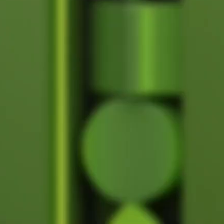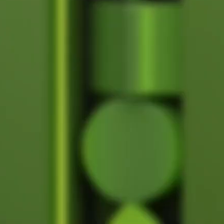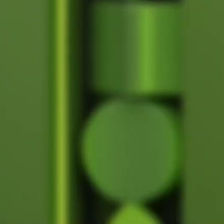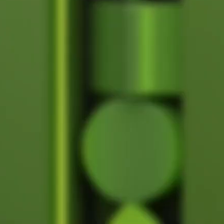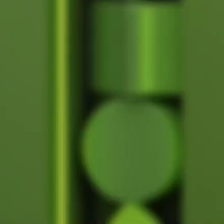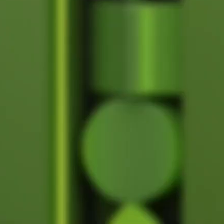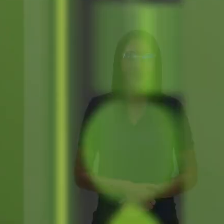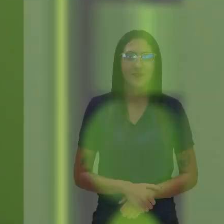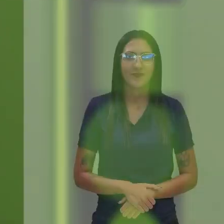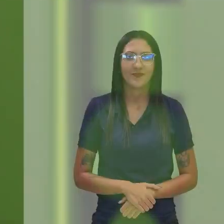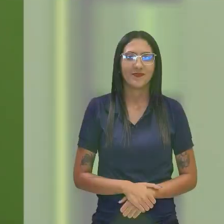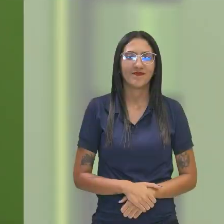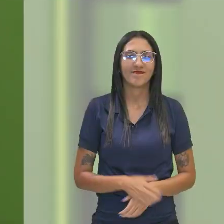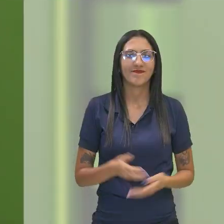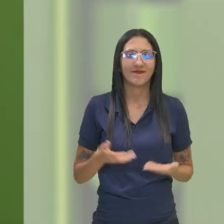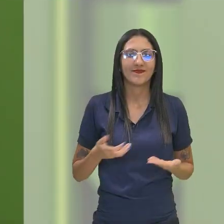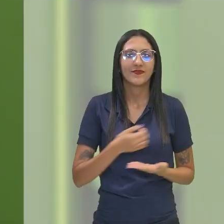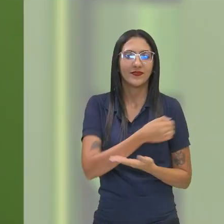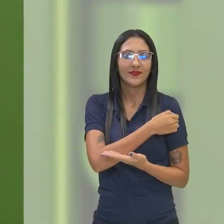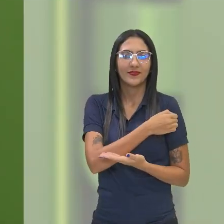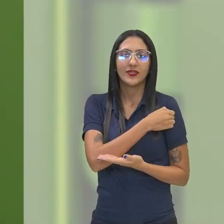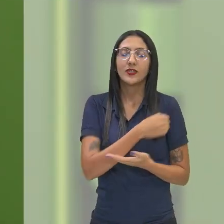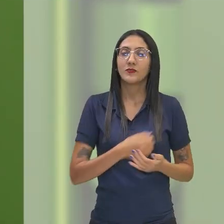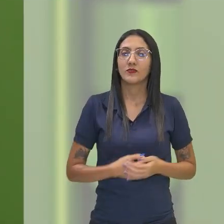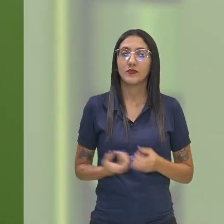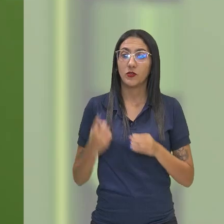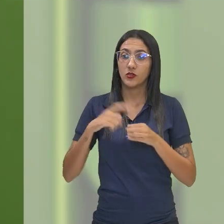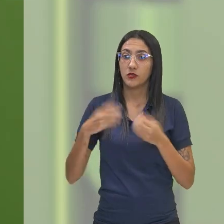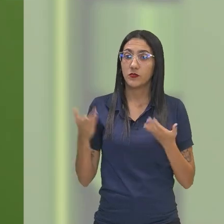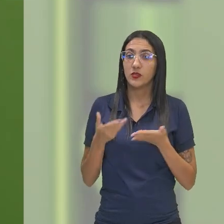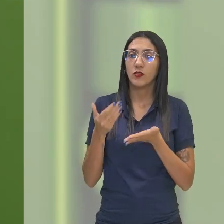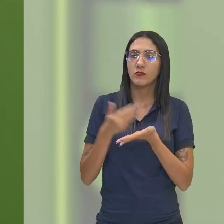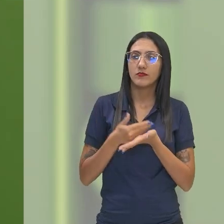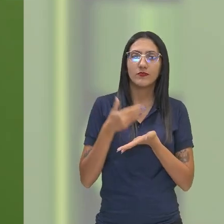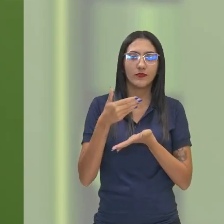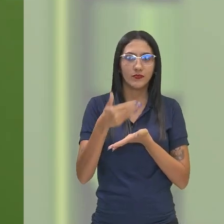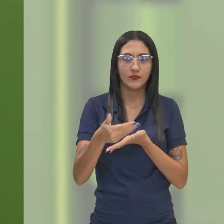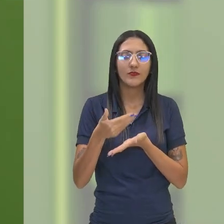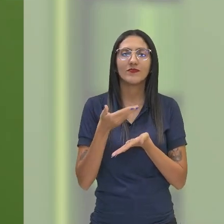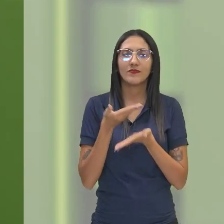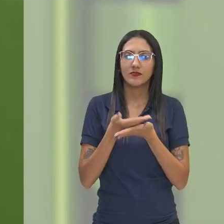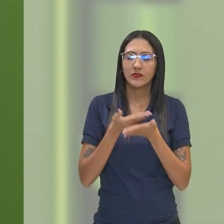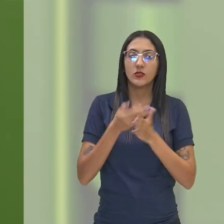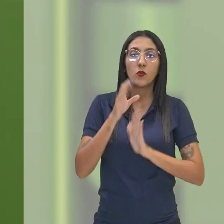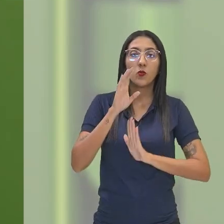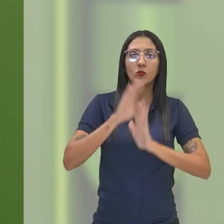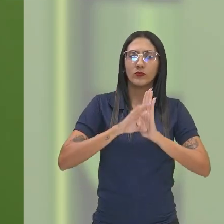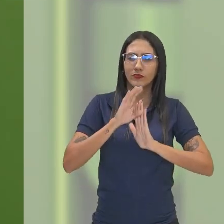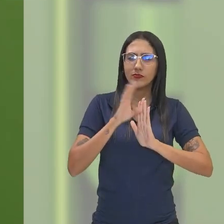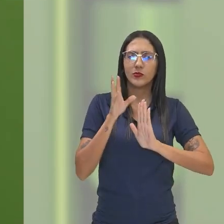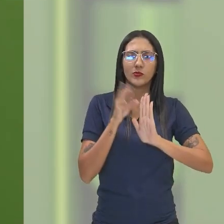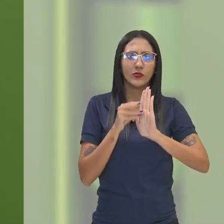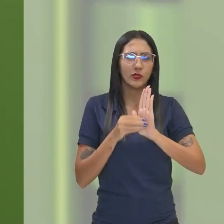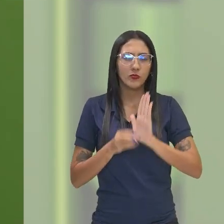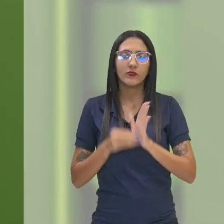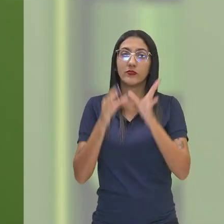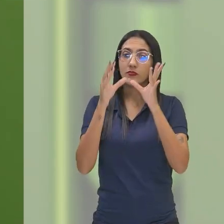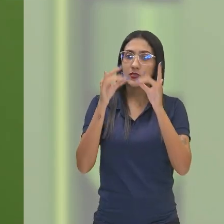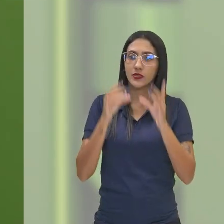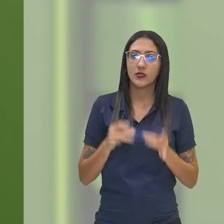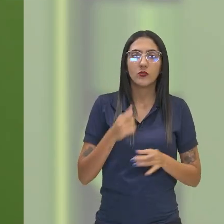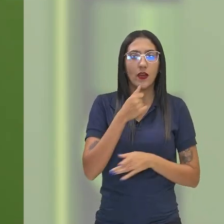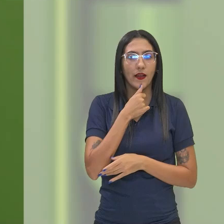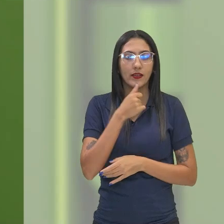Muito bem, queridos alunos, estamos de volta aqui para dar continuidade então ao nosso conteúdo, falando ainda